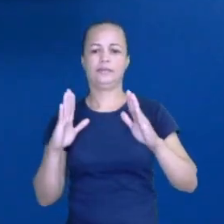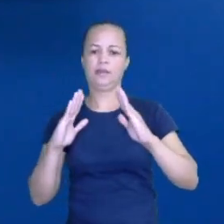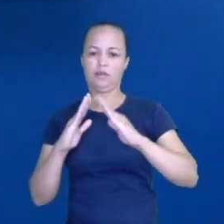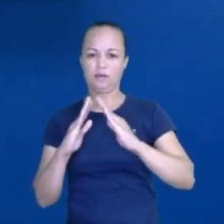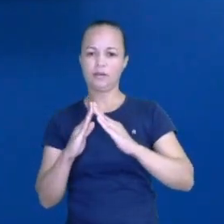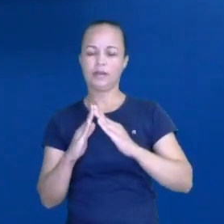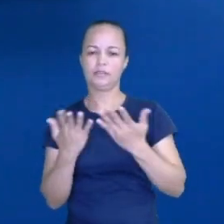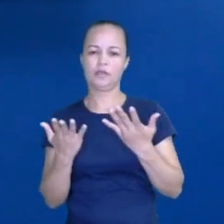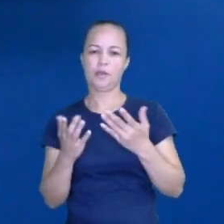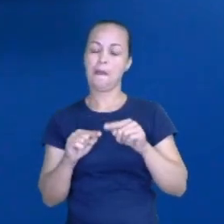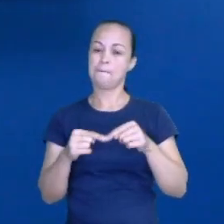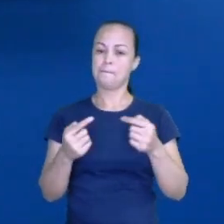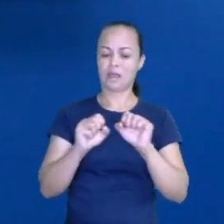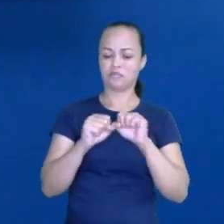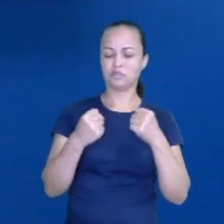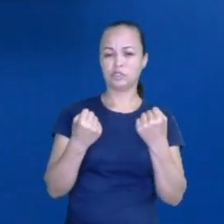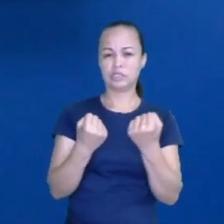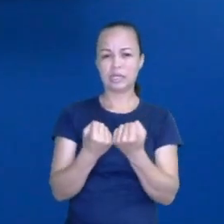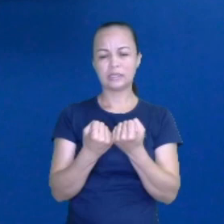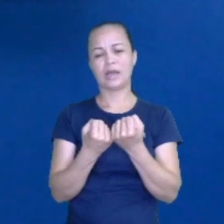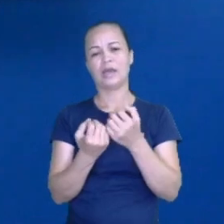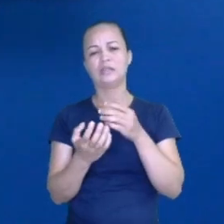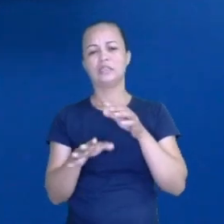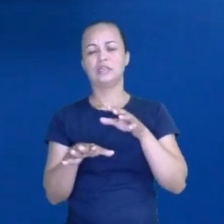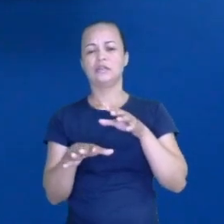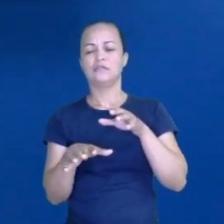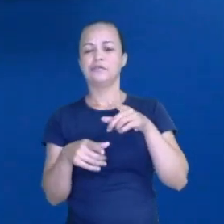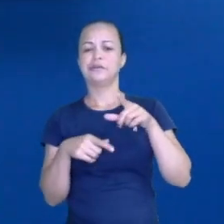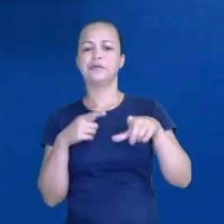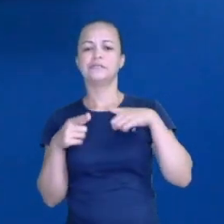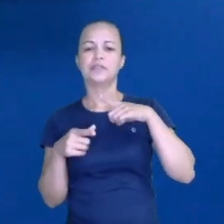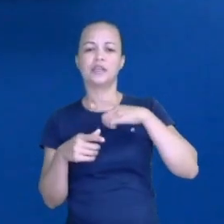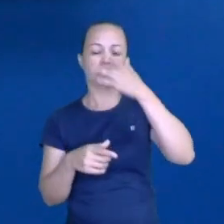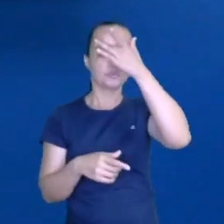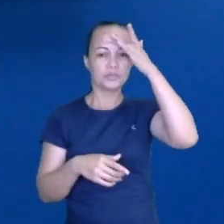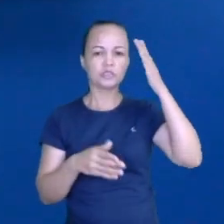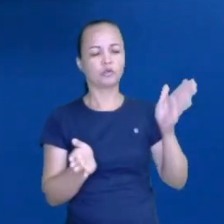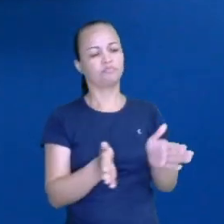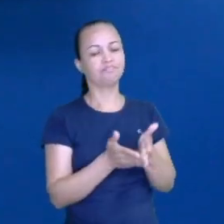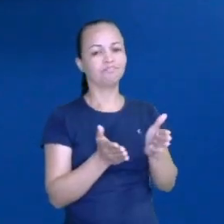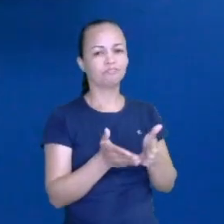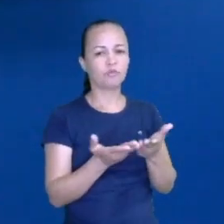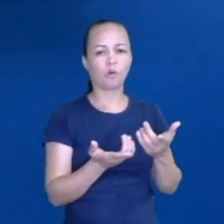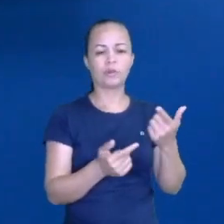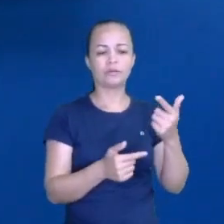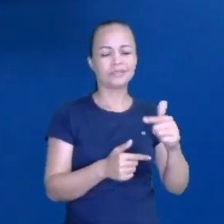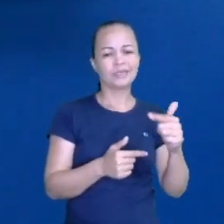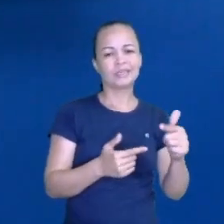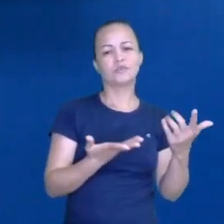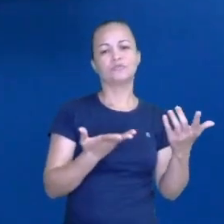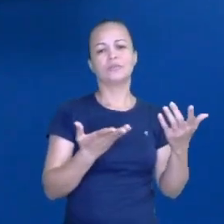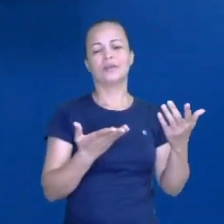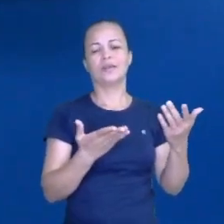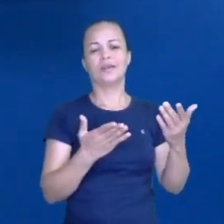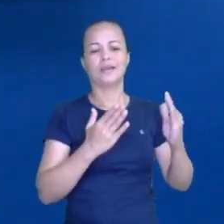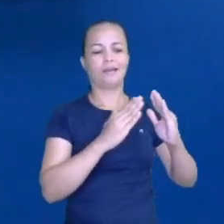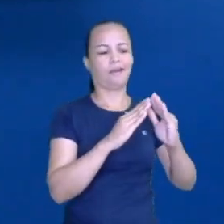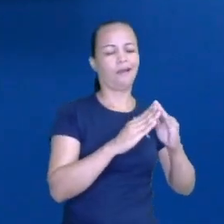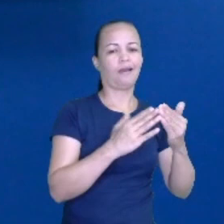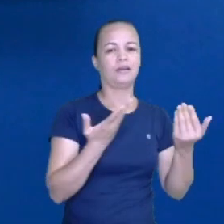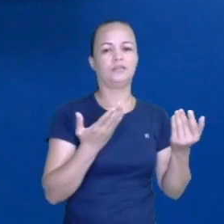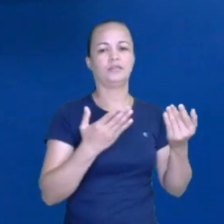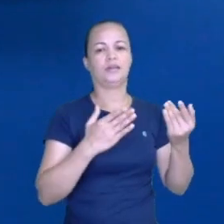bastante mista. E existem aquelas pessoas mais pobres que não têm onde morar, que moram debaixo de ponte,